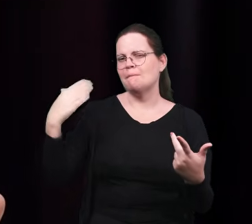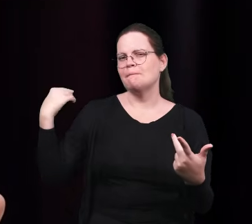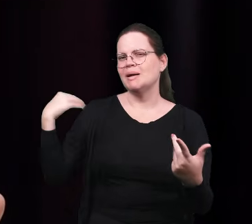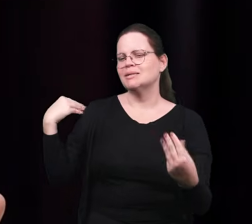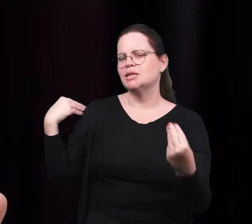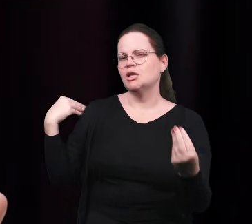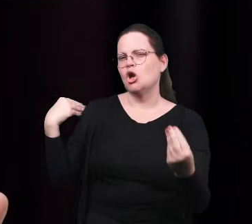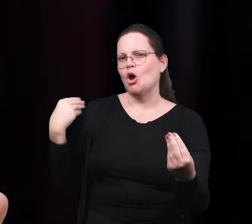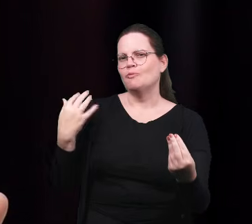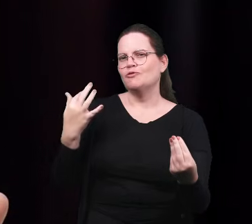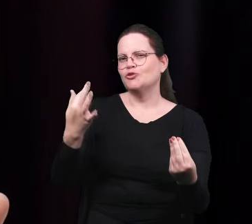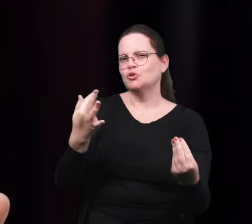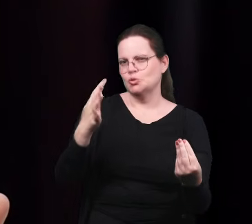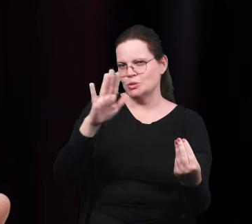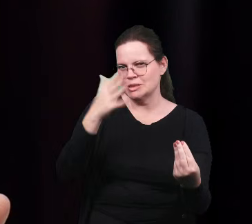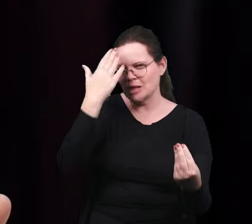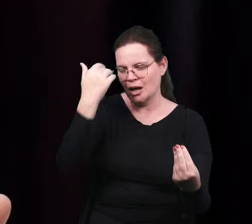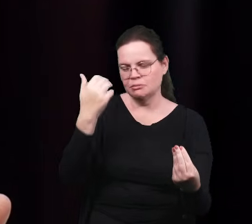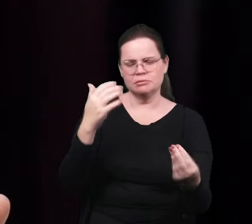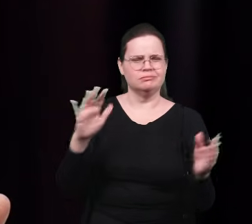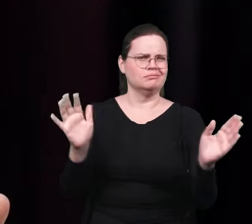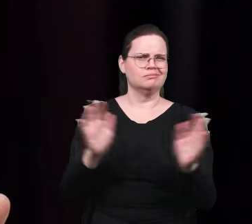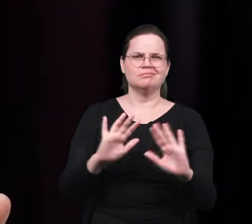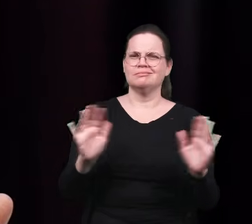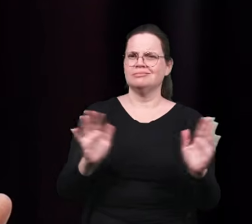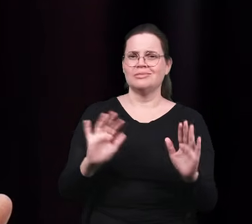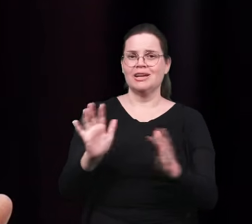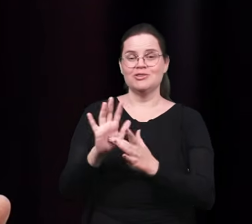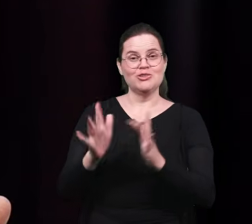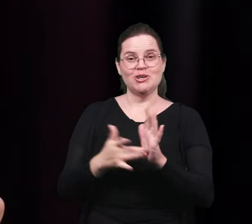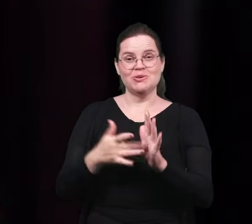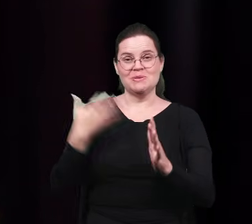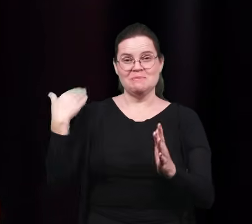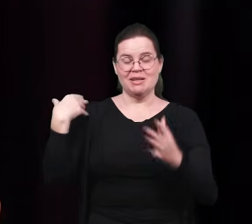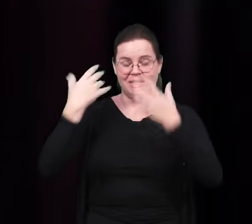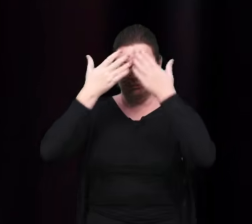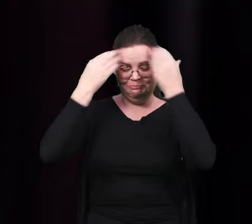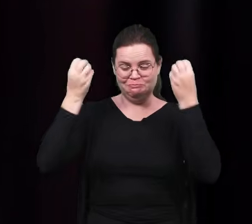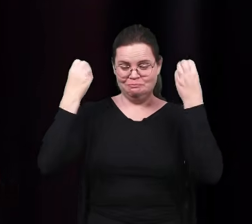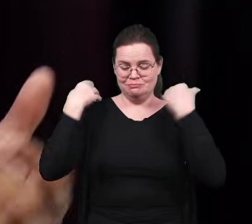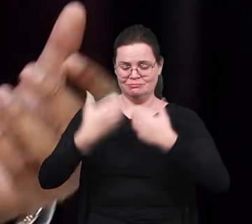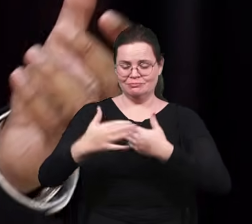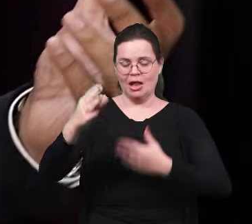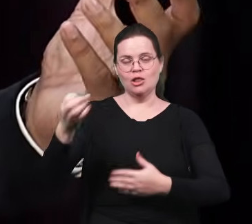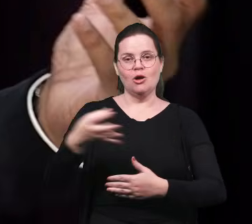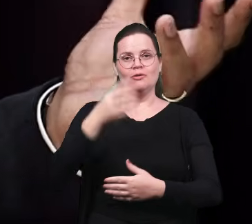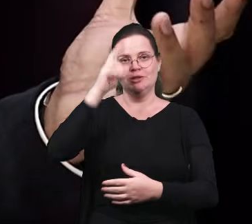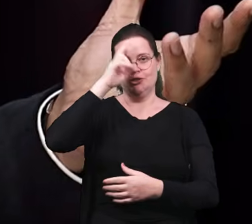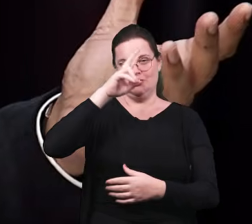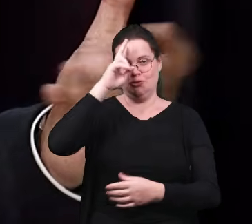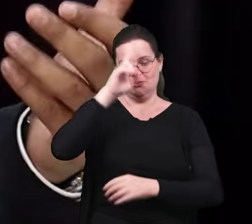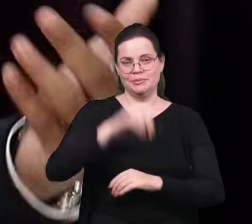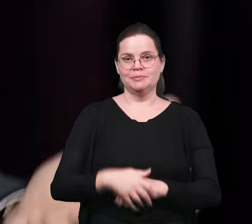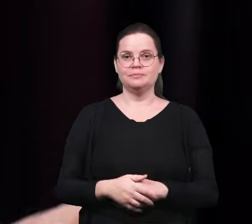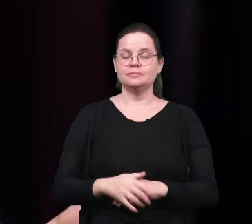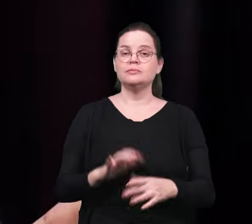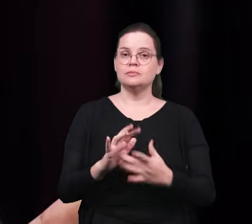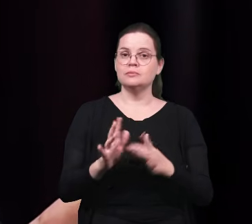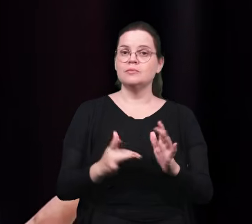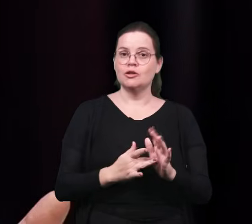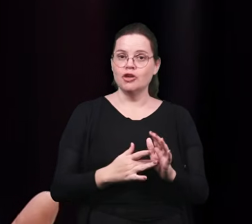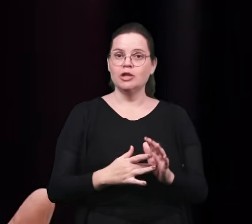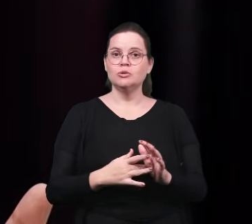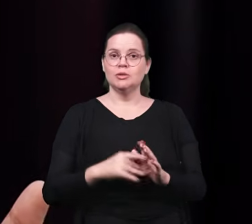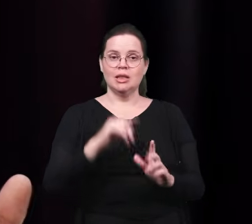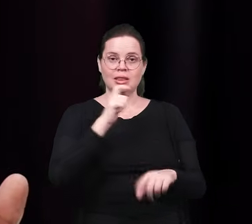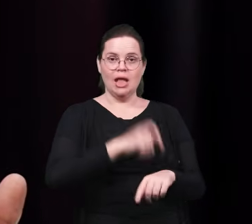passado, o Senhor reconstrói uma nova história. Muito bom. Né? Então, Jesus, na vida de Mateus, ele faz